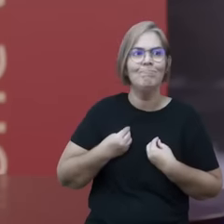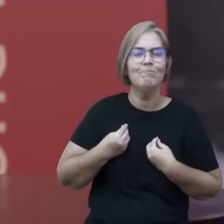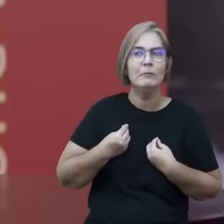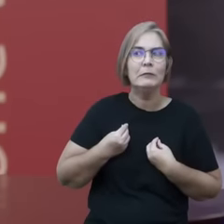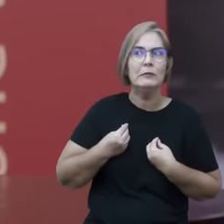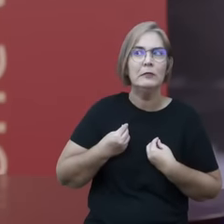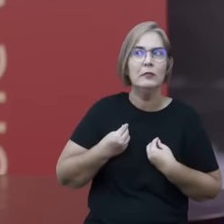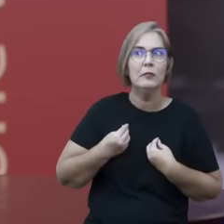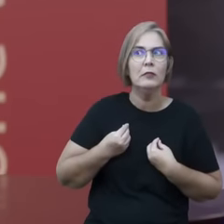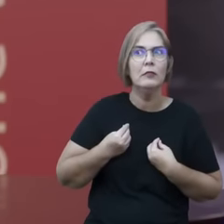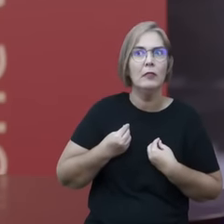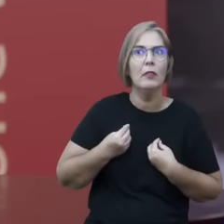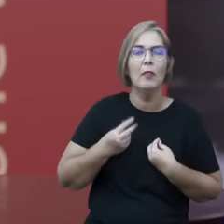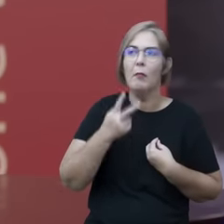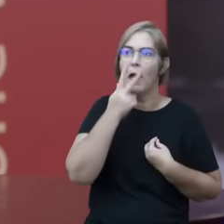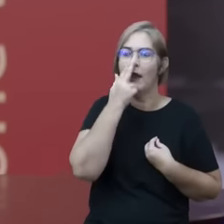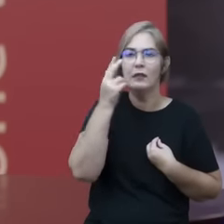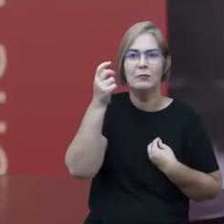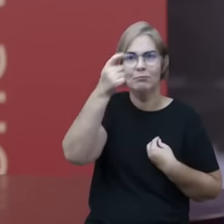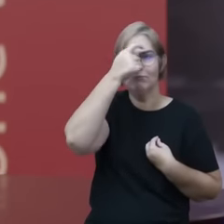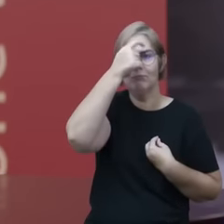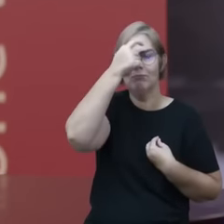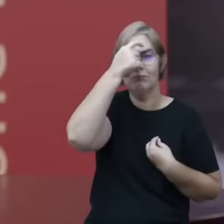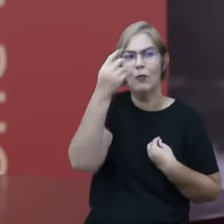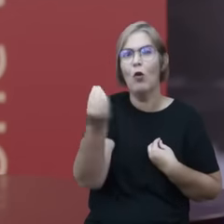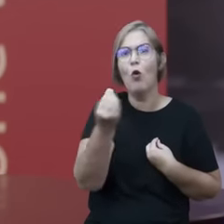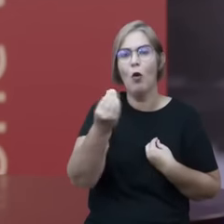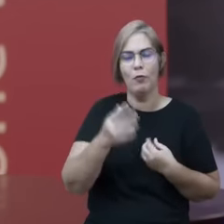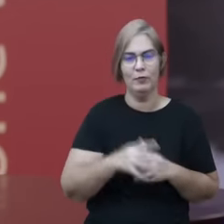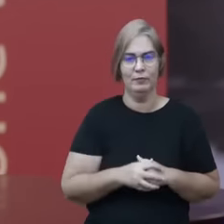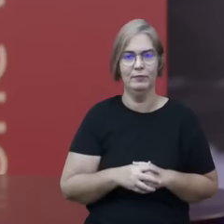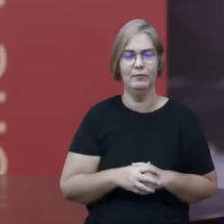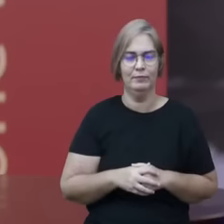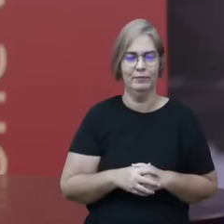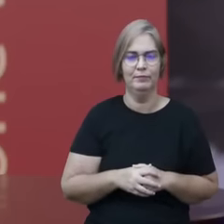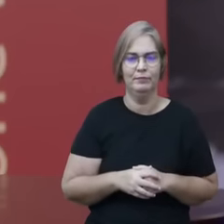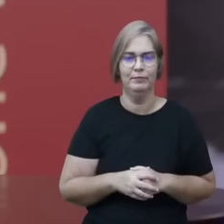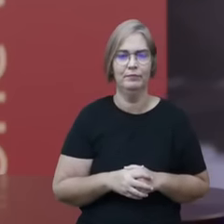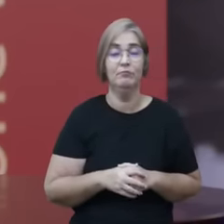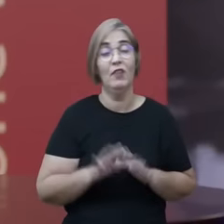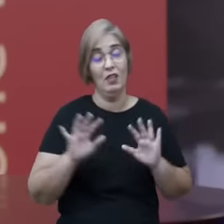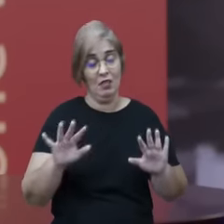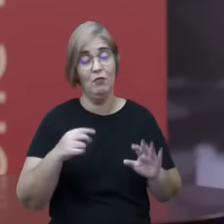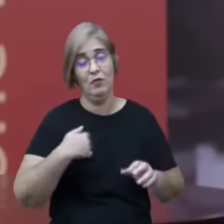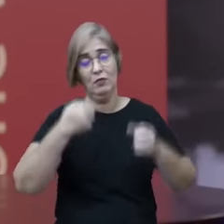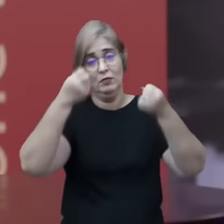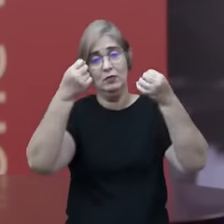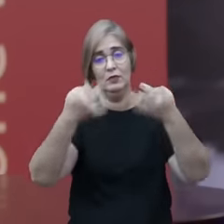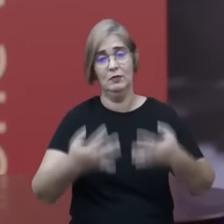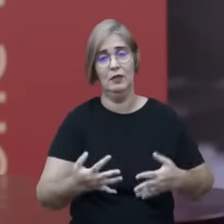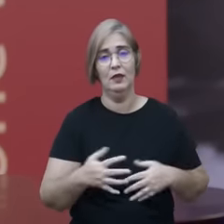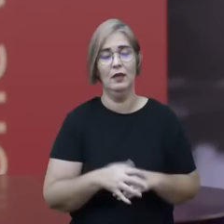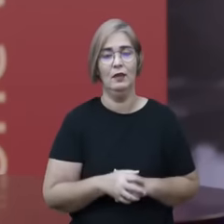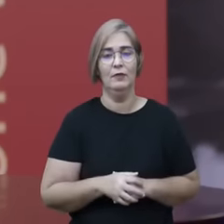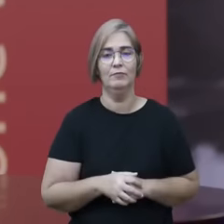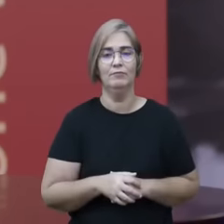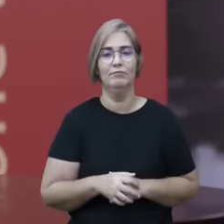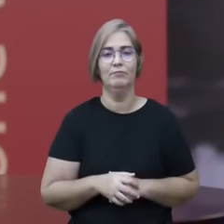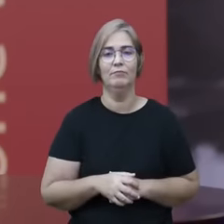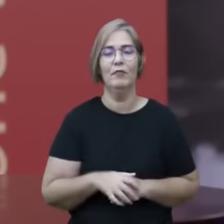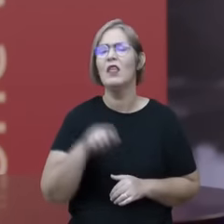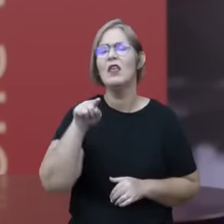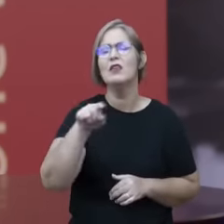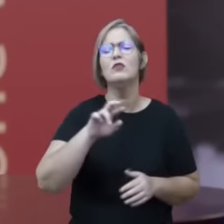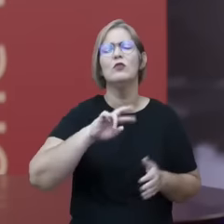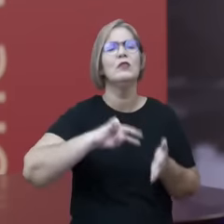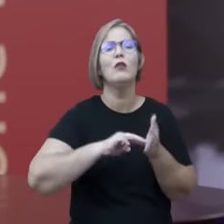absurdo. Ora, então, como eu disse, isso não significa